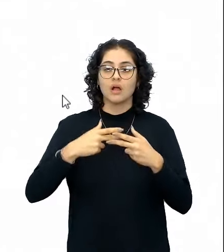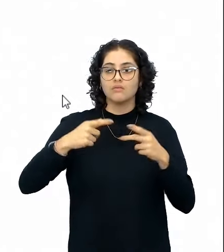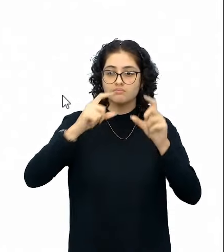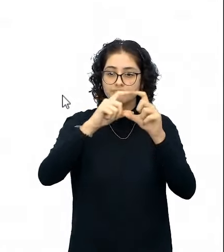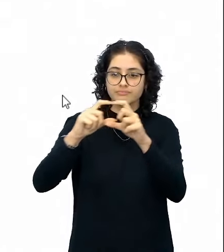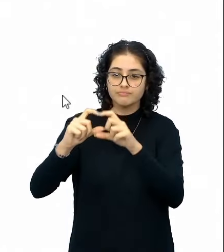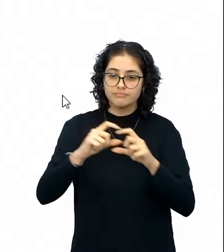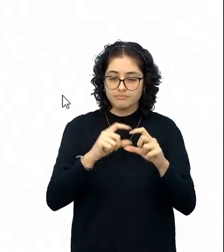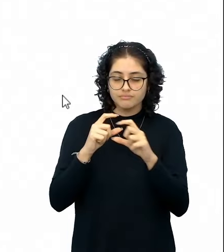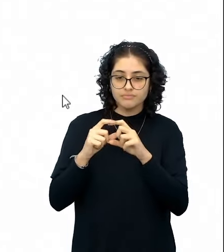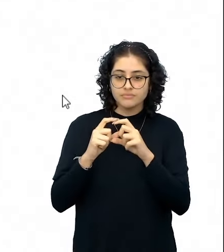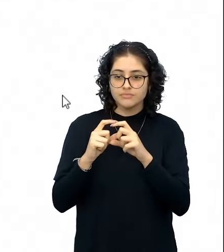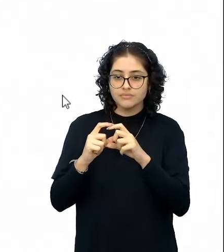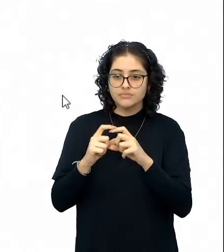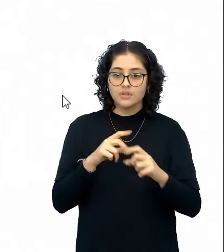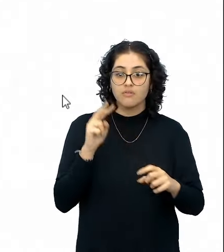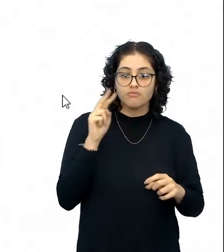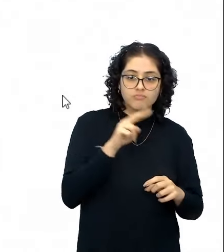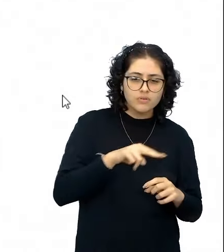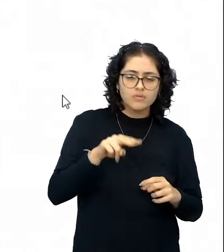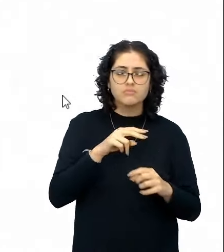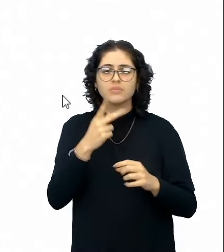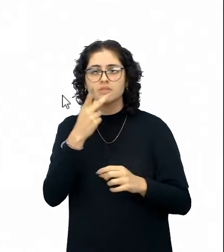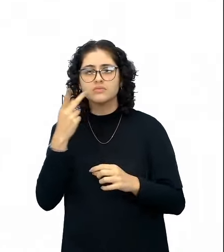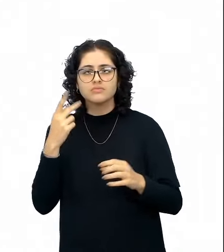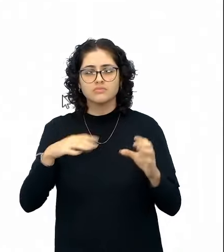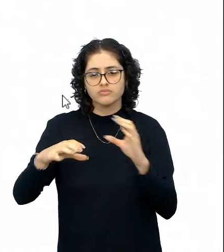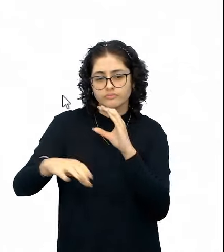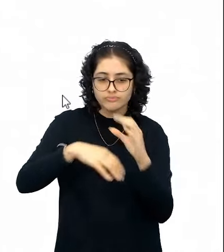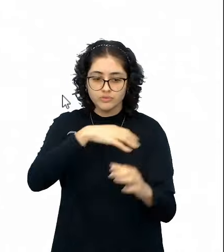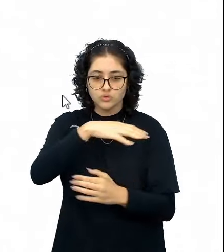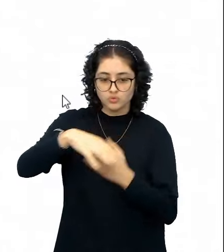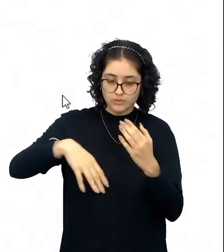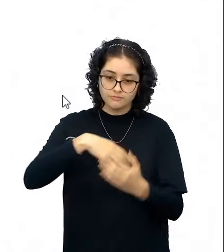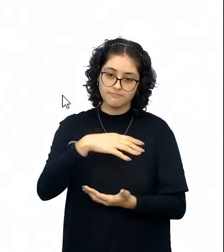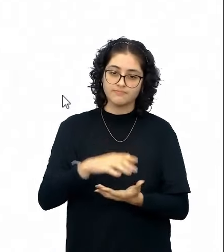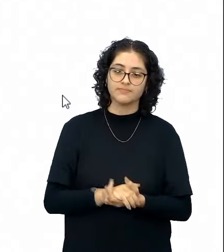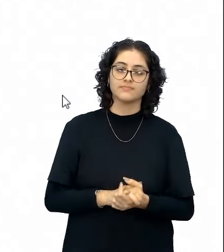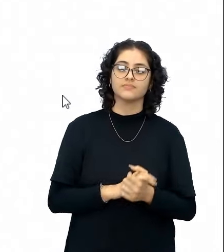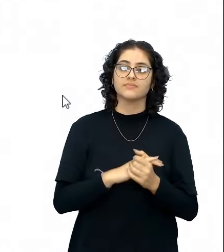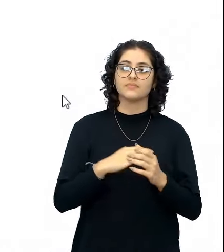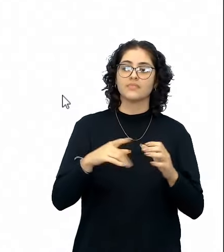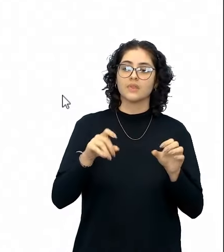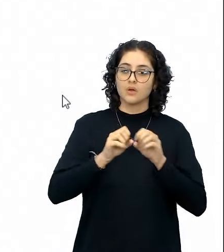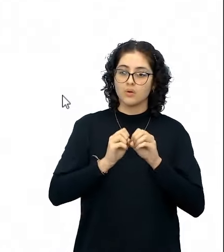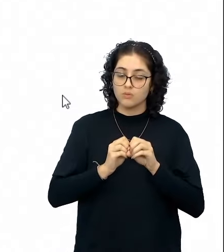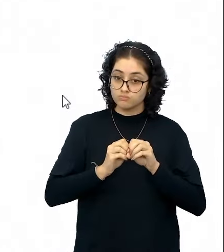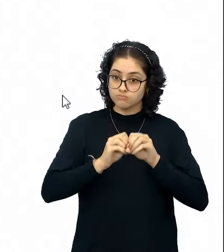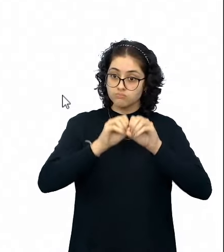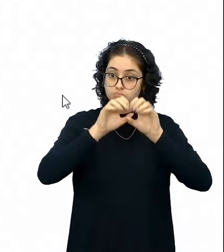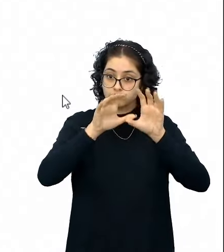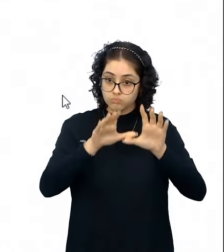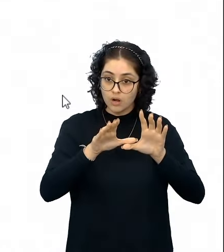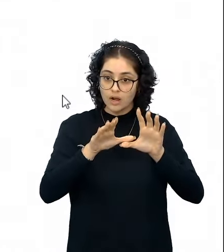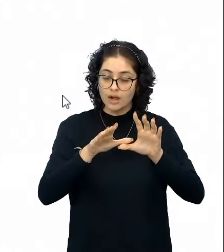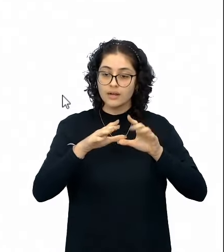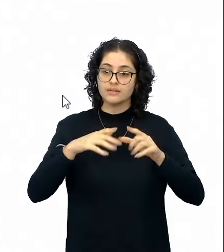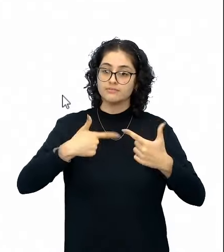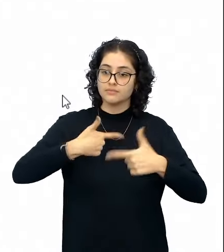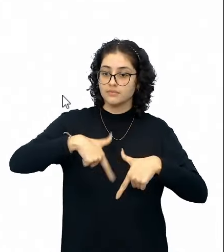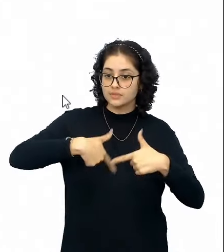adivinhações, mediação da socialização desses gêneros multissemióticos. Compartilhar esse trabalho bem